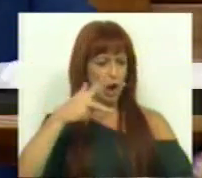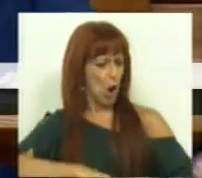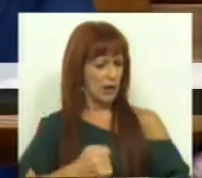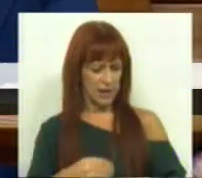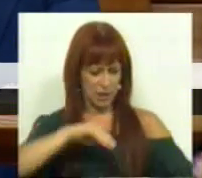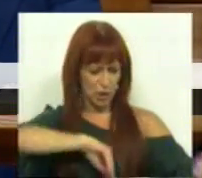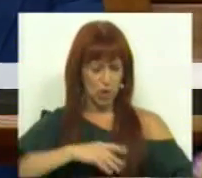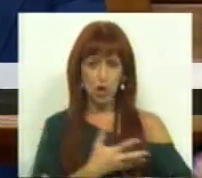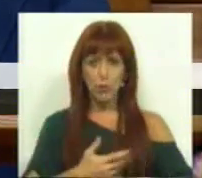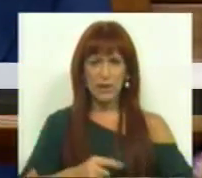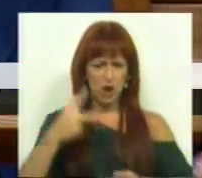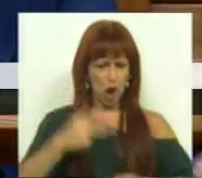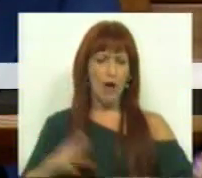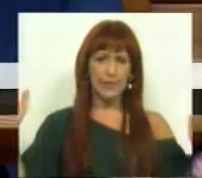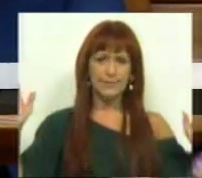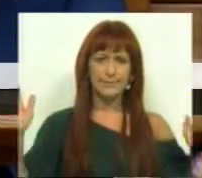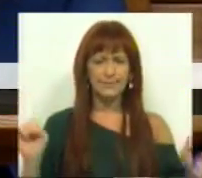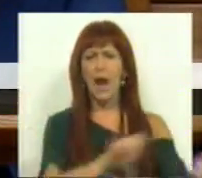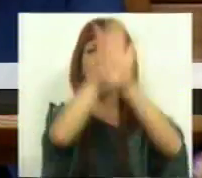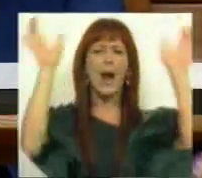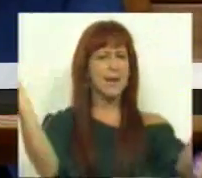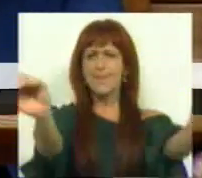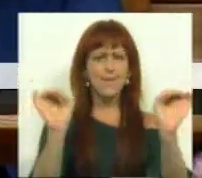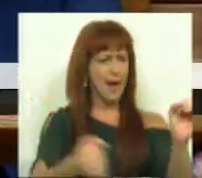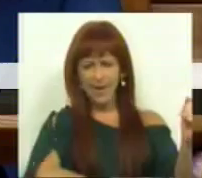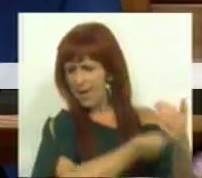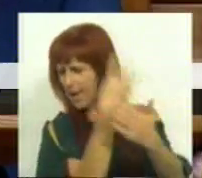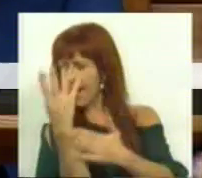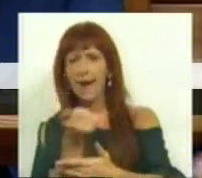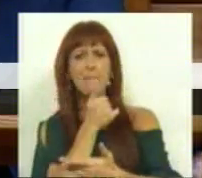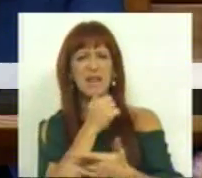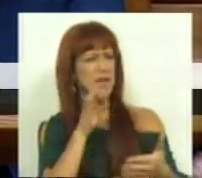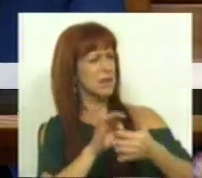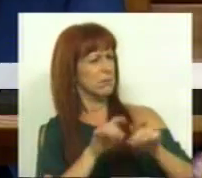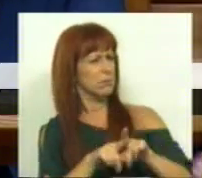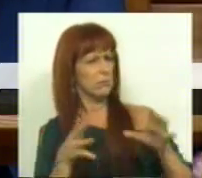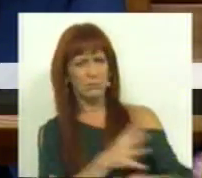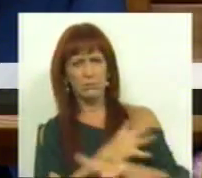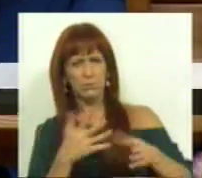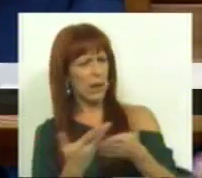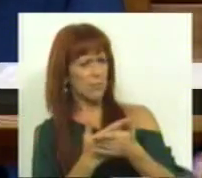do desemprego. Sejamos claros, nada destas medidas tem que ver com o